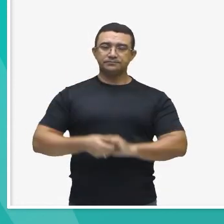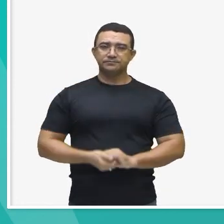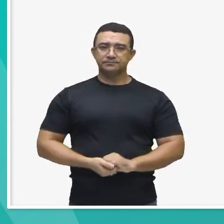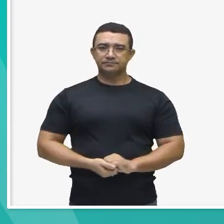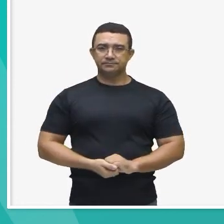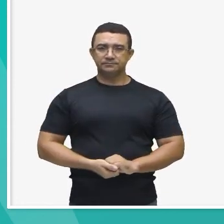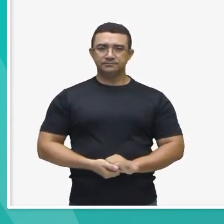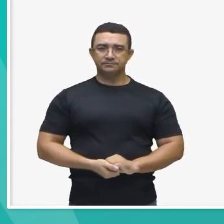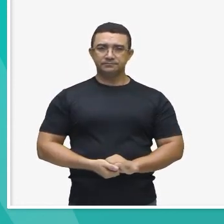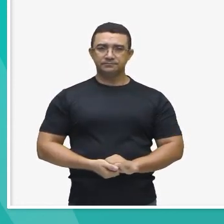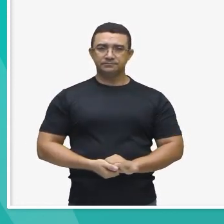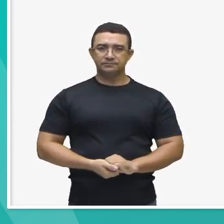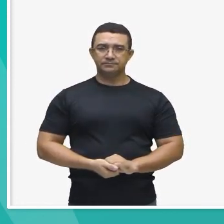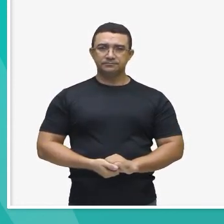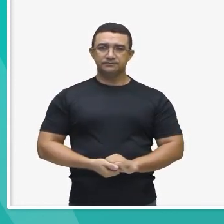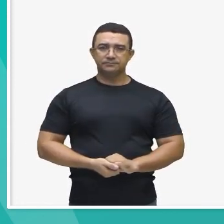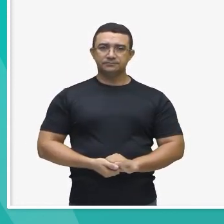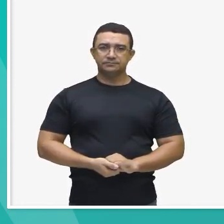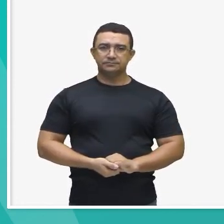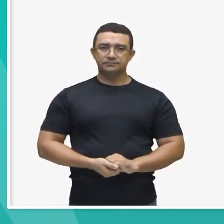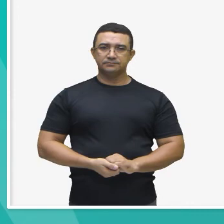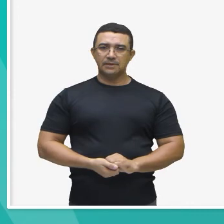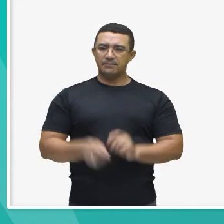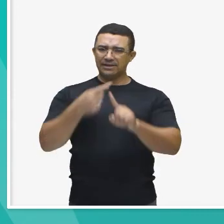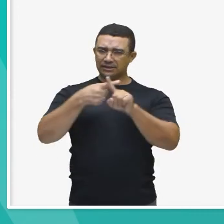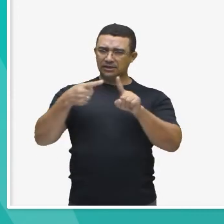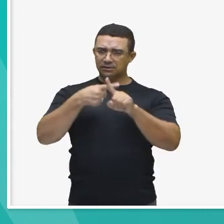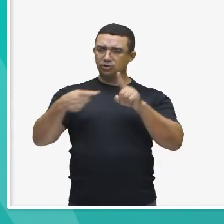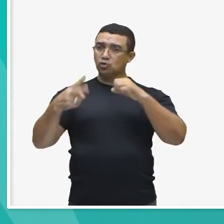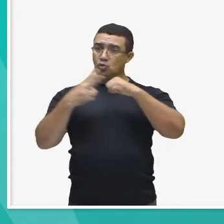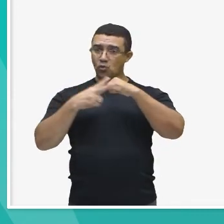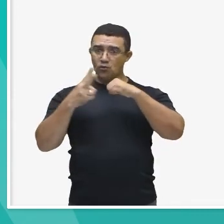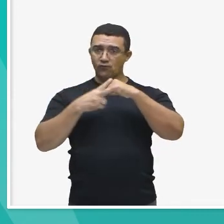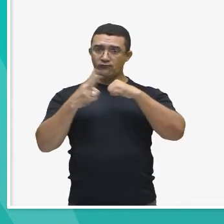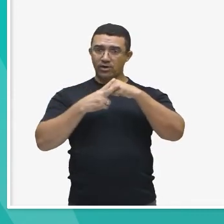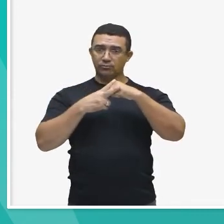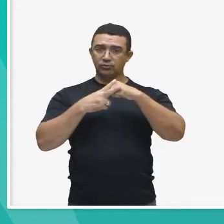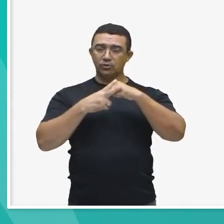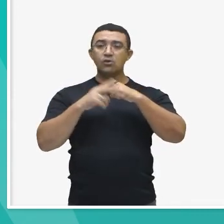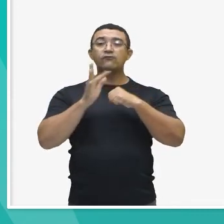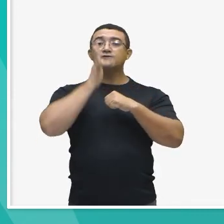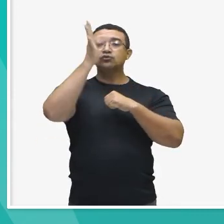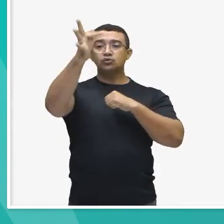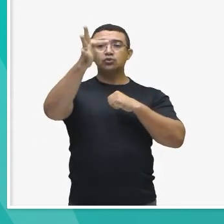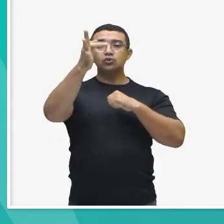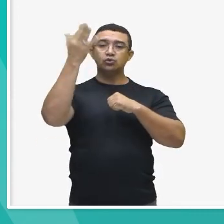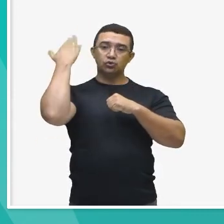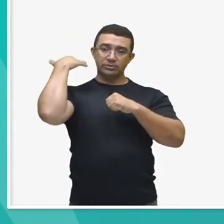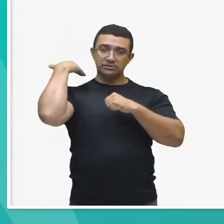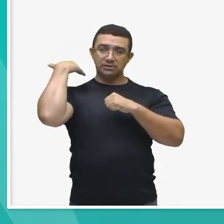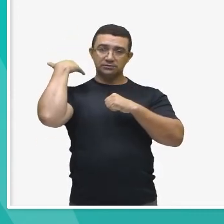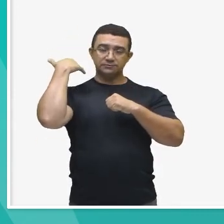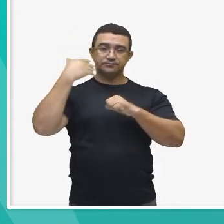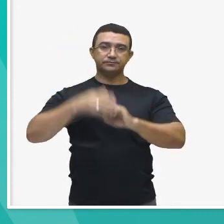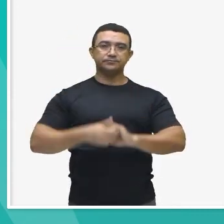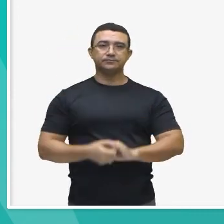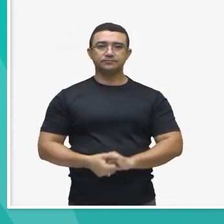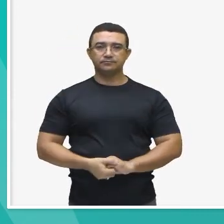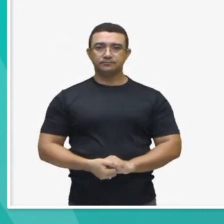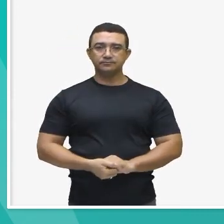tá aplicado no meio do verbo, na forma verbal, no futuro do pretérito. Dir-me-á,